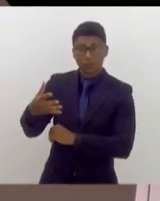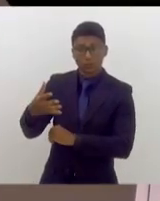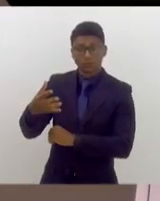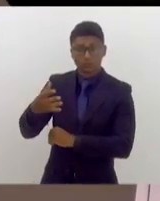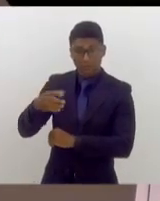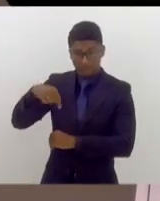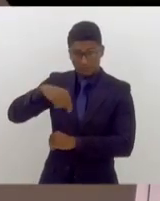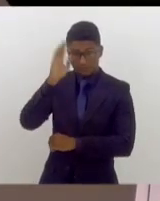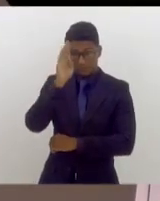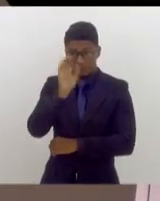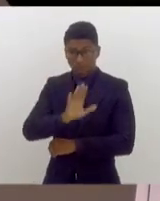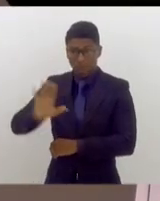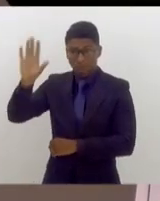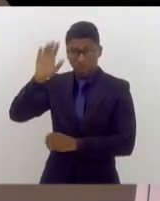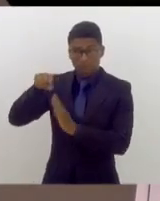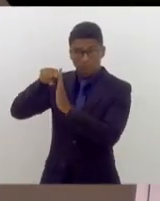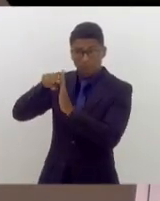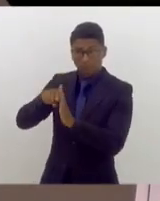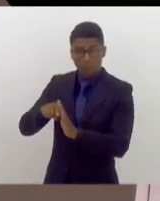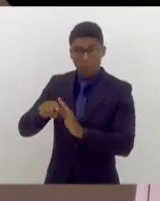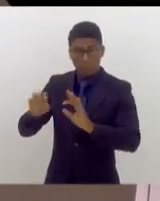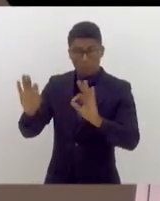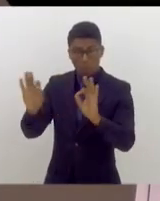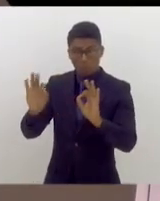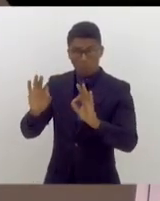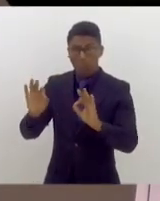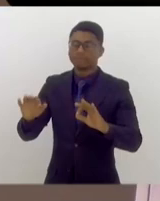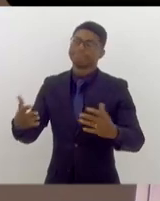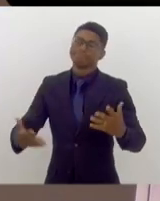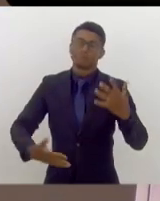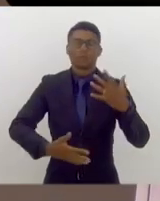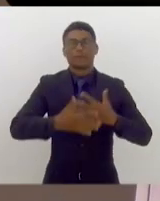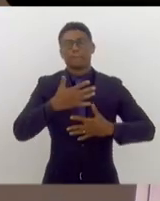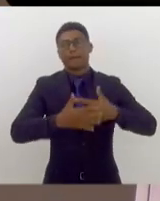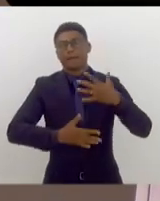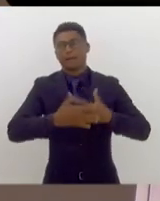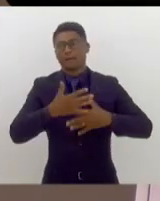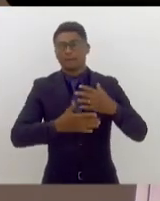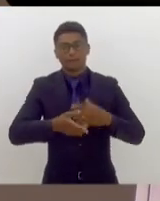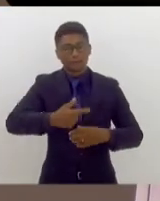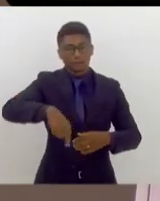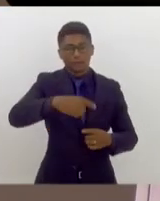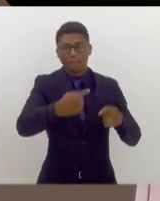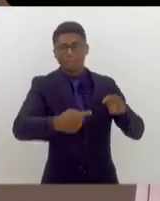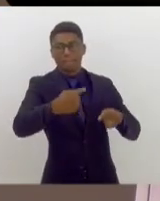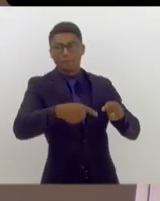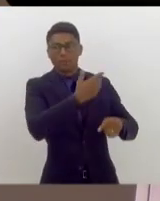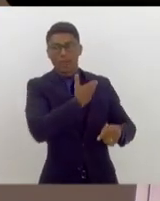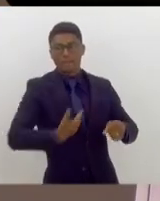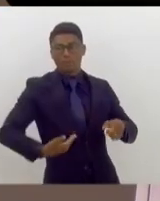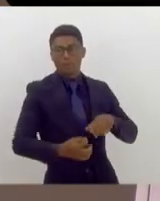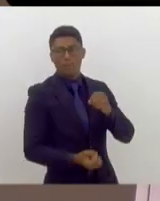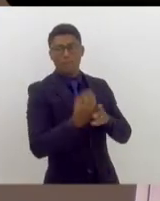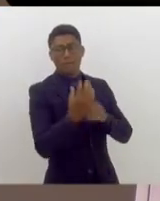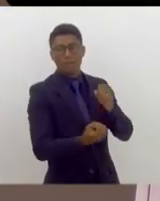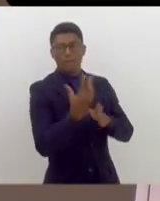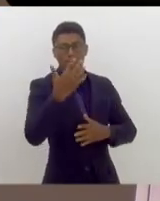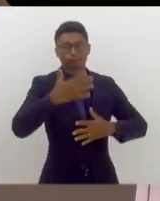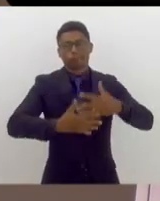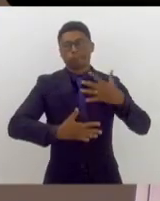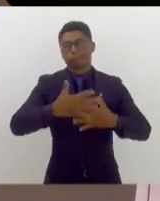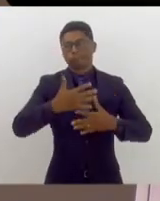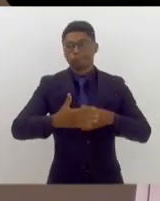nos atrapalha sobremaneira para a formulação de políticas e para o acompanhamento delas, né? Então, o censo já não foi